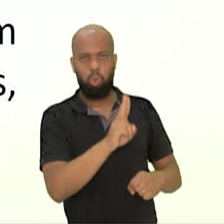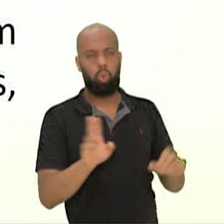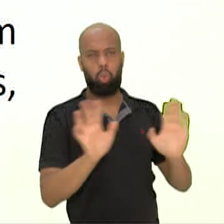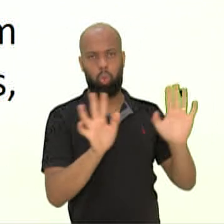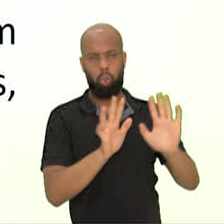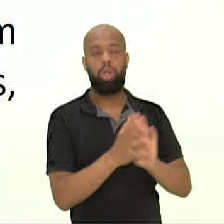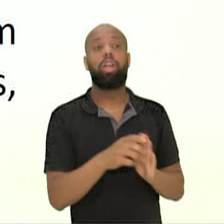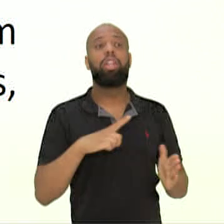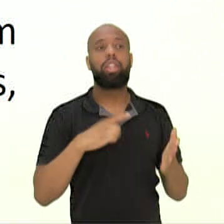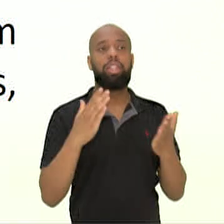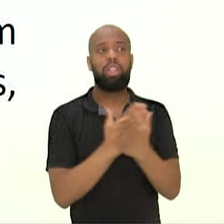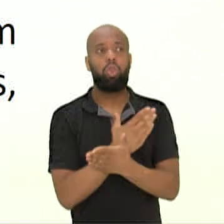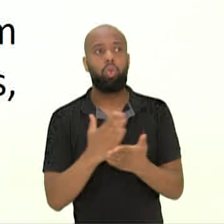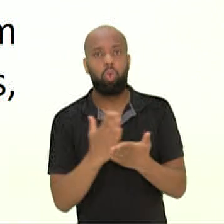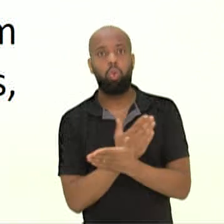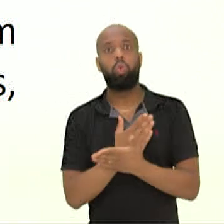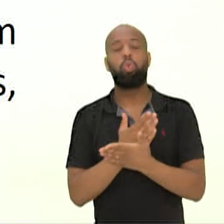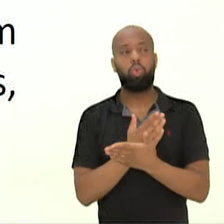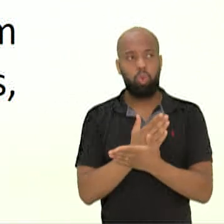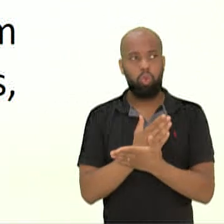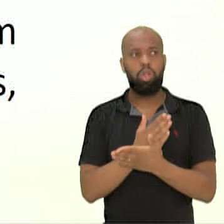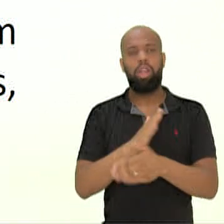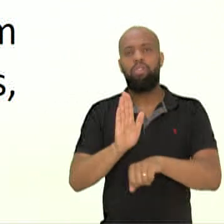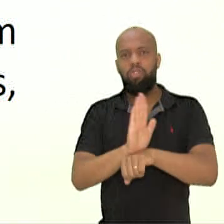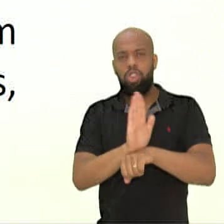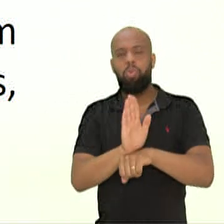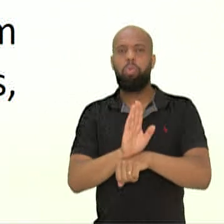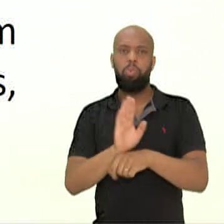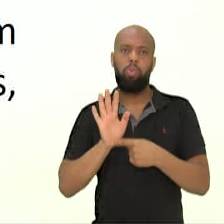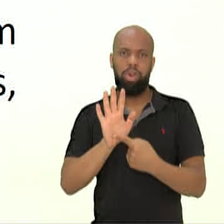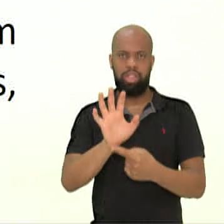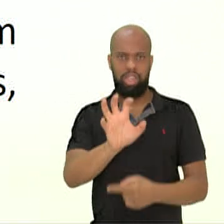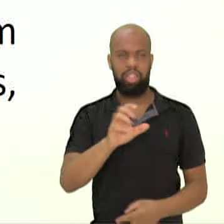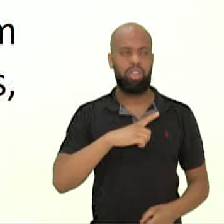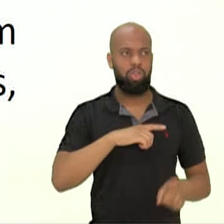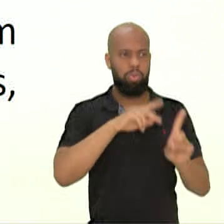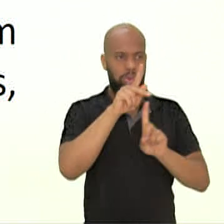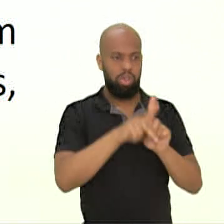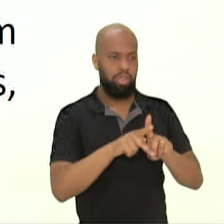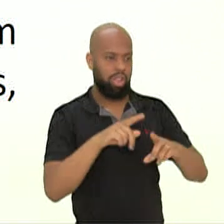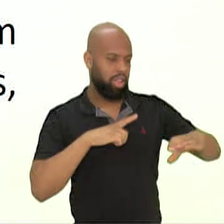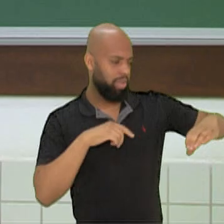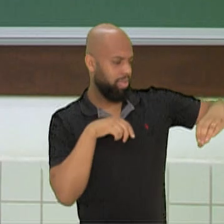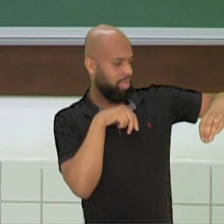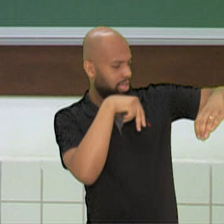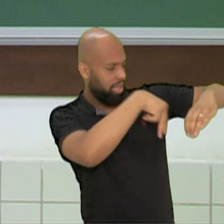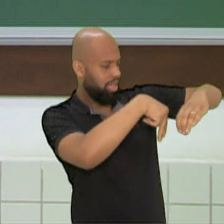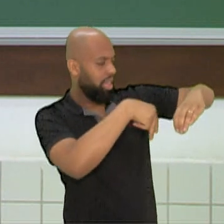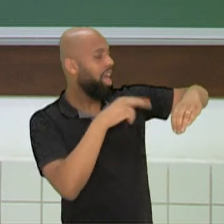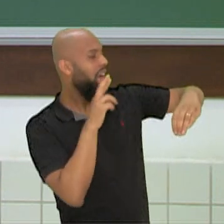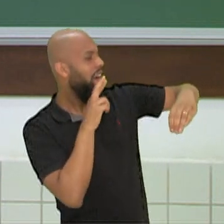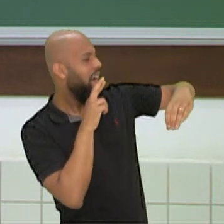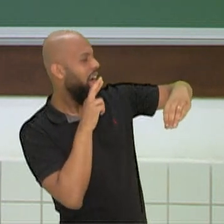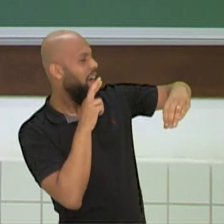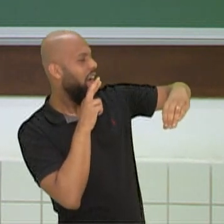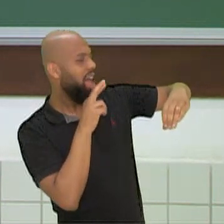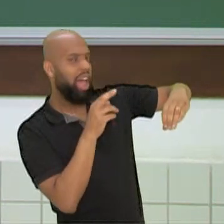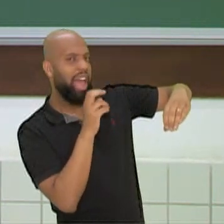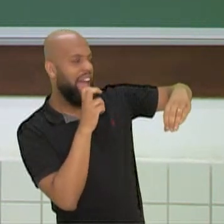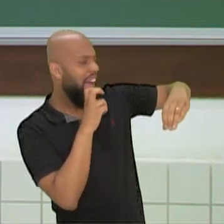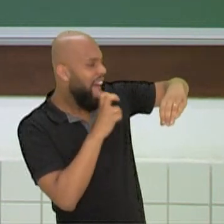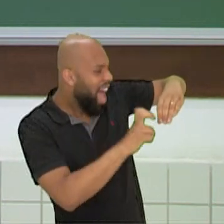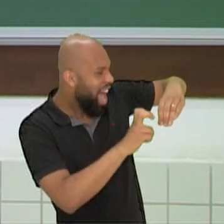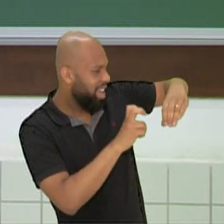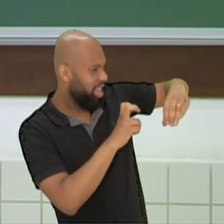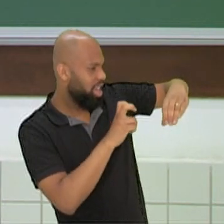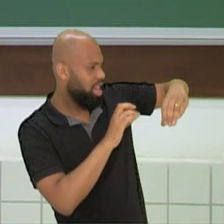algumas animações acabam aparecendo isso. Quando você chega com o personagem e ele grita ali na frente, por exemplo, de uma caverna, alô! E daí